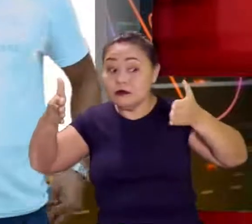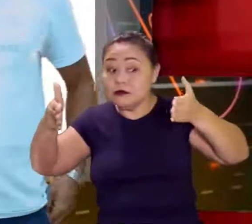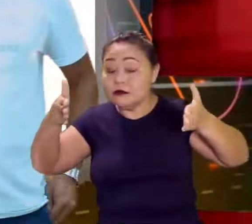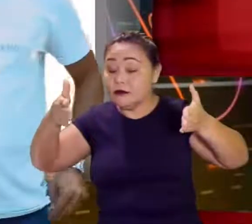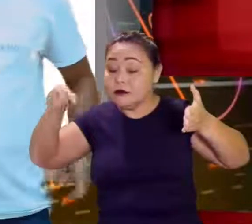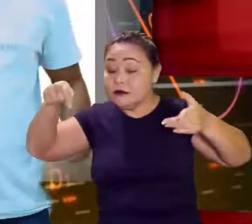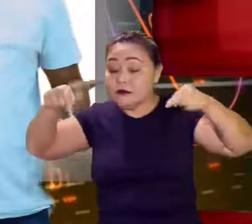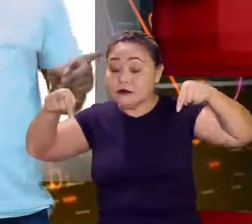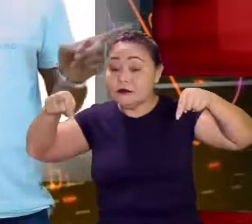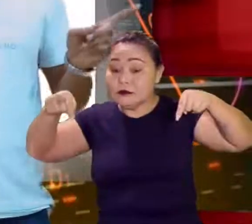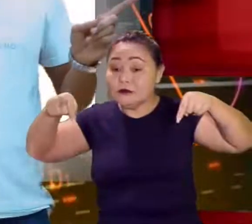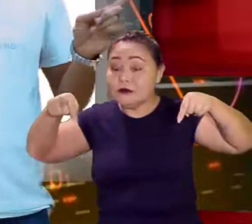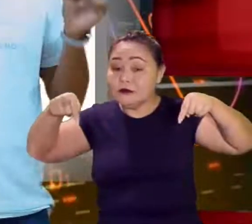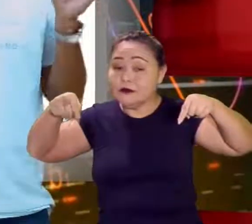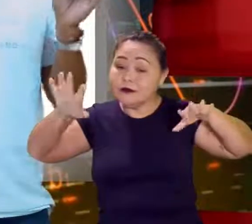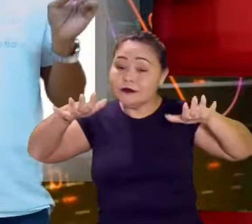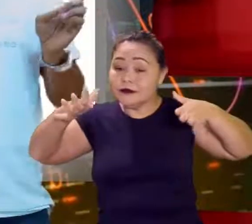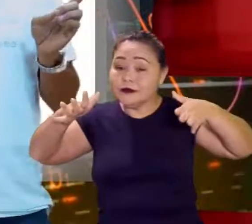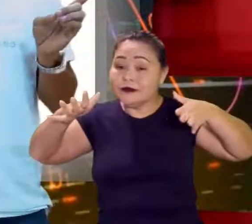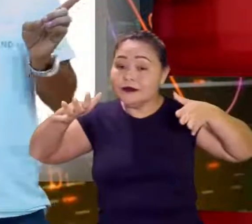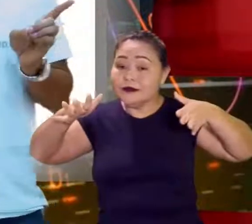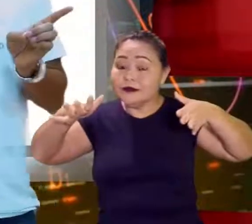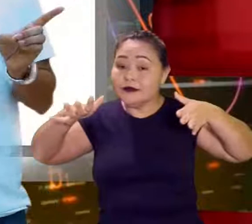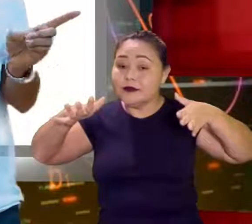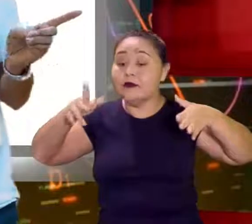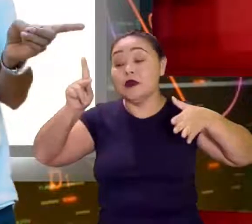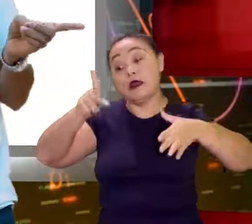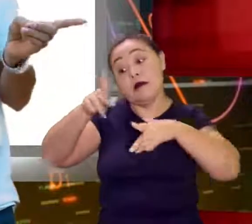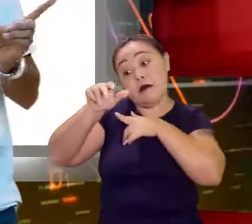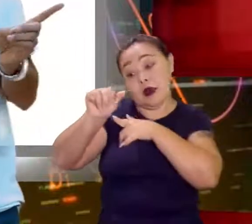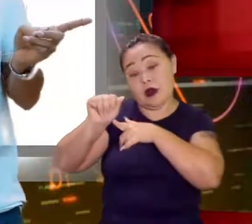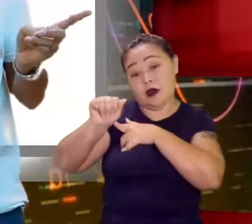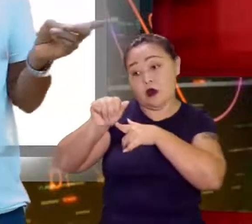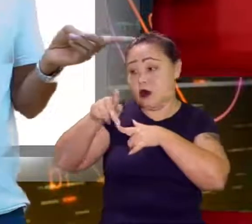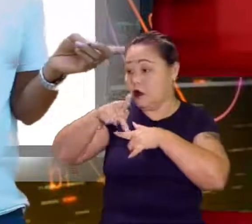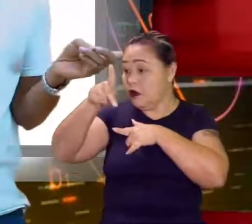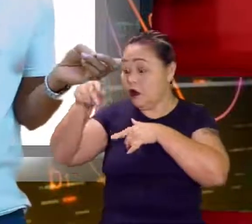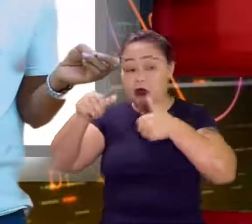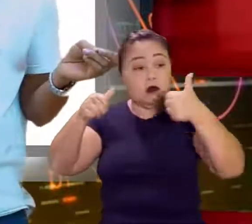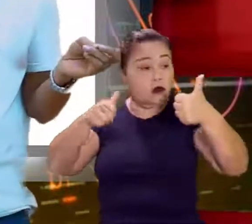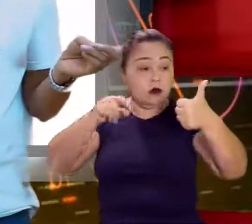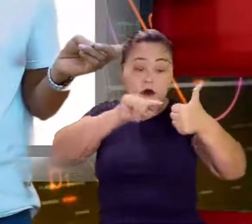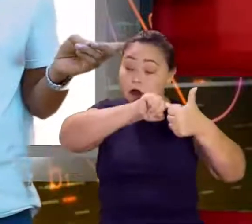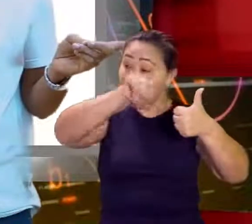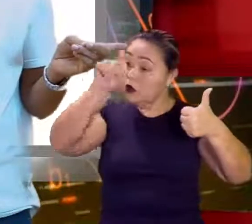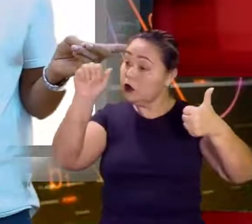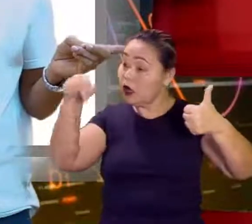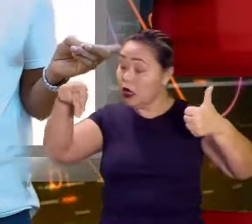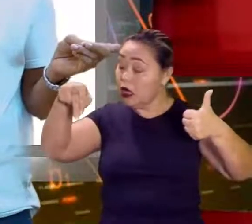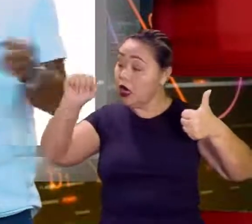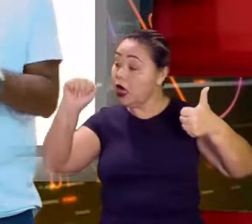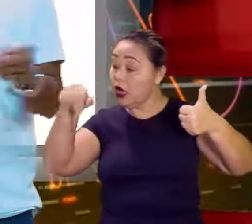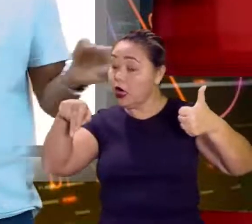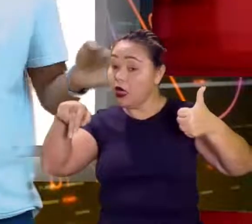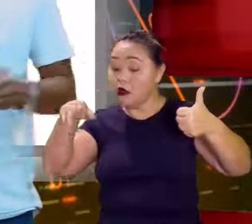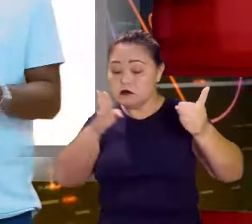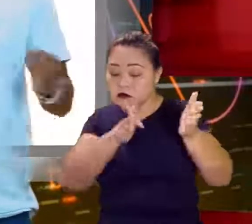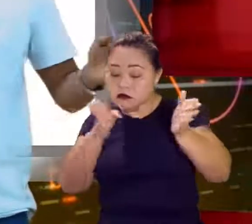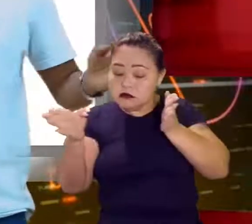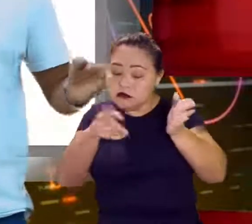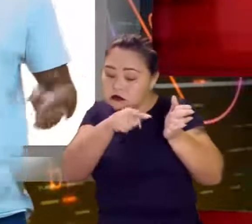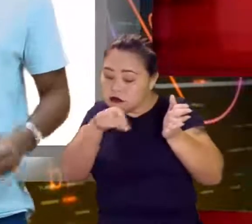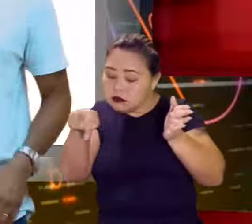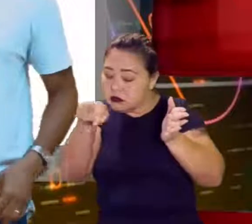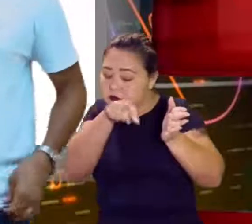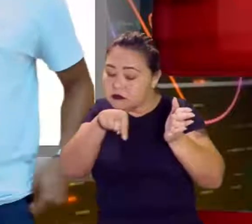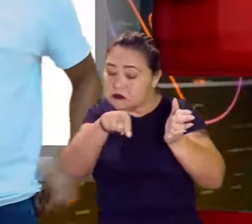Nos polos. Então já sei. Mais ou menos por aí. Na PA, então, os polos é o primeiro e o enésimo. Isso. E no meio eu vou ter